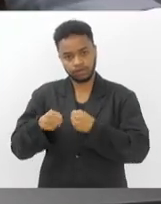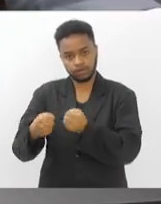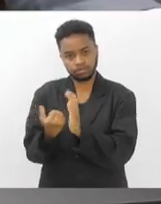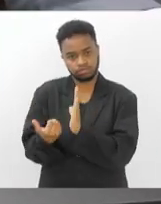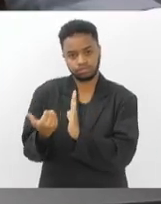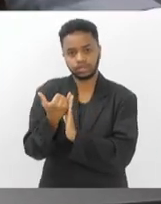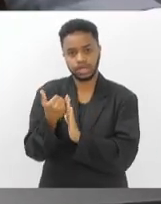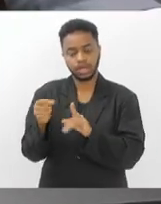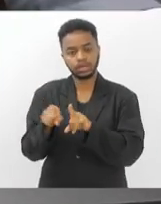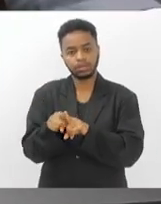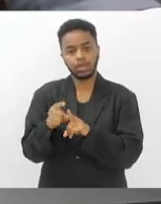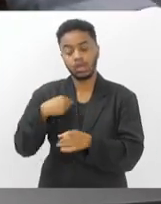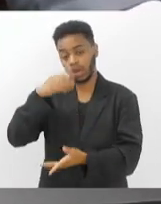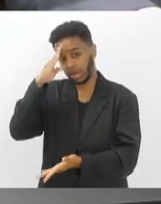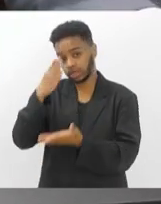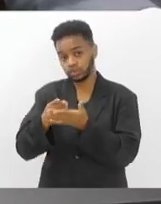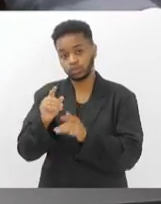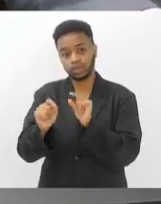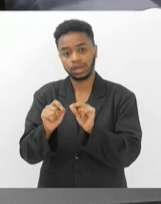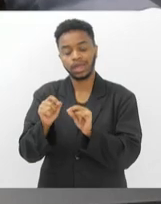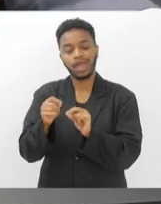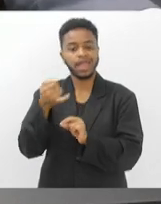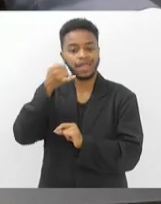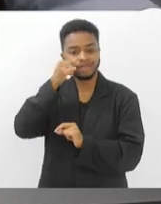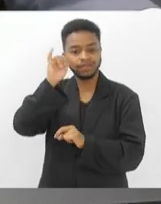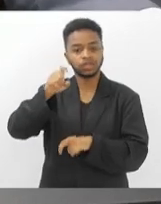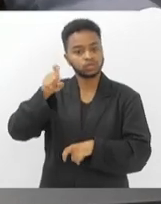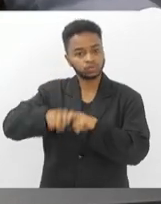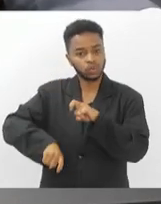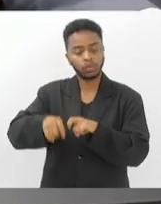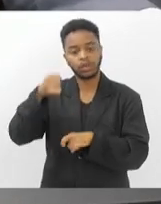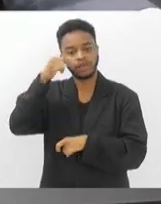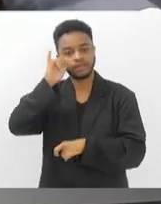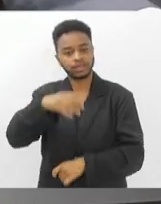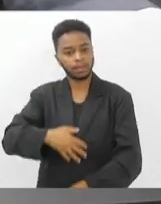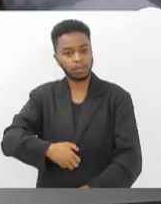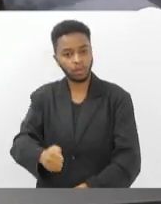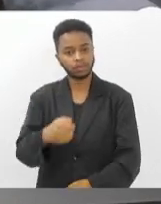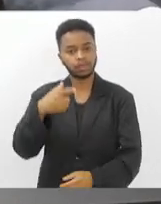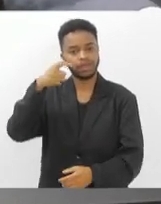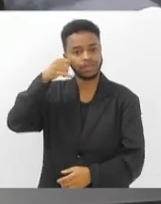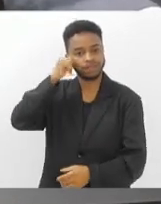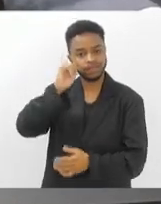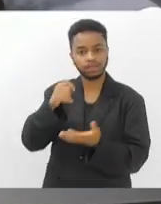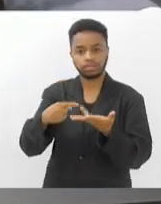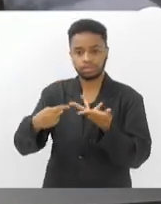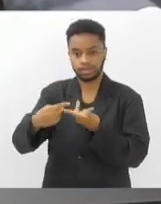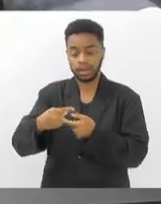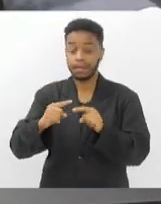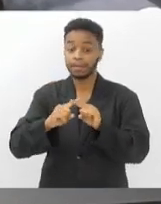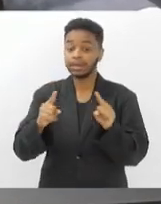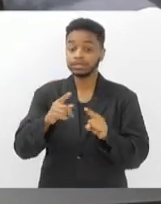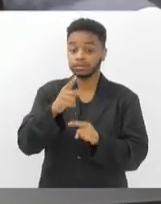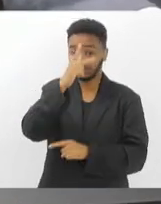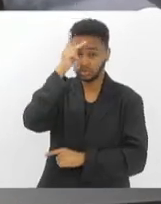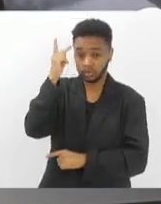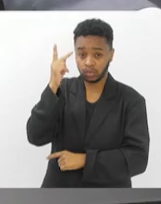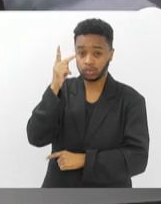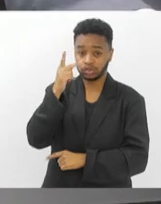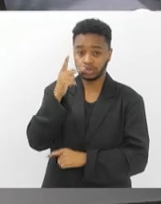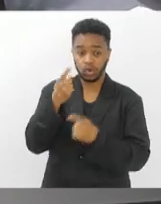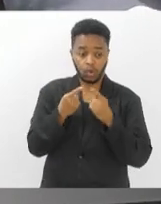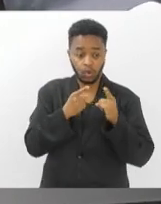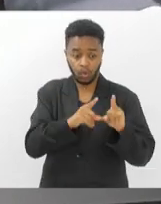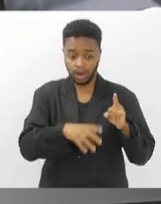E acho que até é uma forma de evitar estupro, evitar aborto, evitar não sei quantos. E, curiosamente, pessoas que condenam completamente o